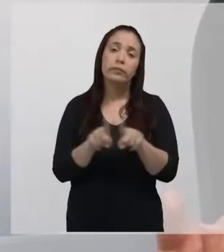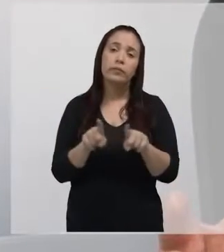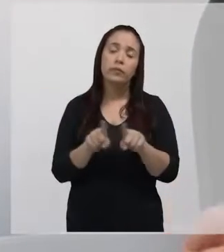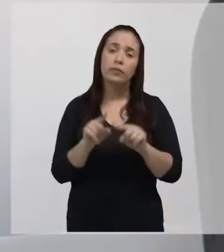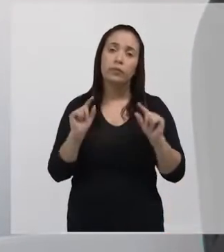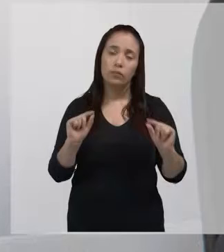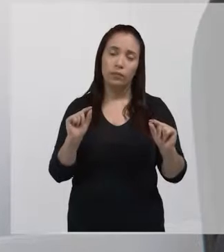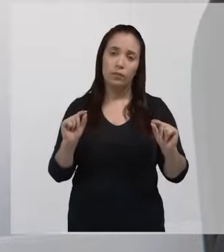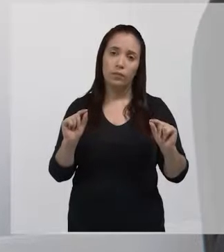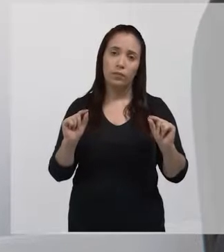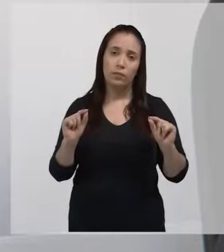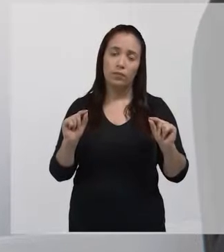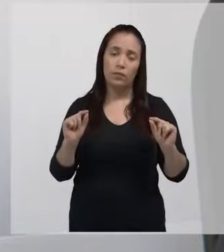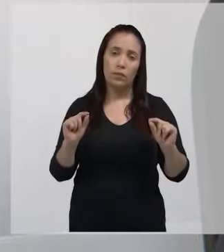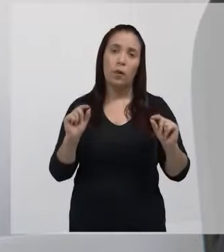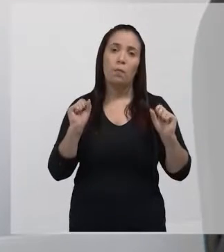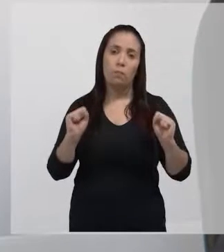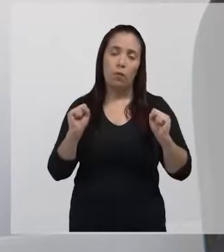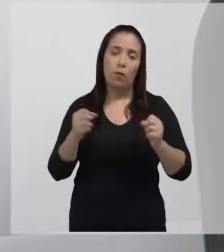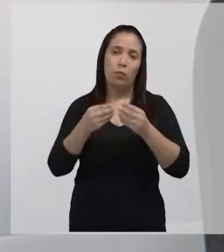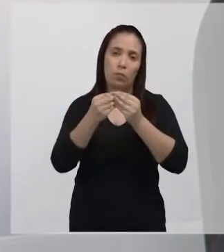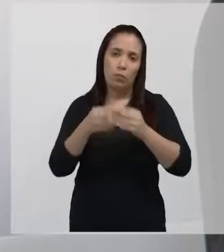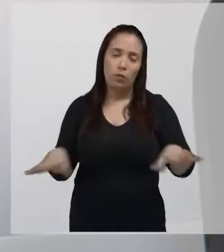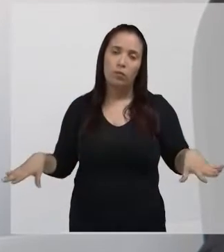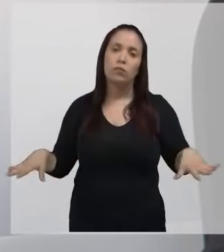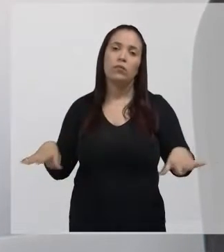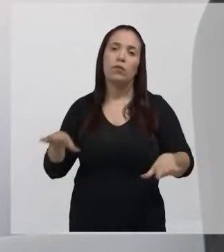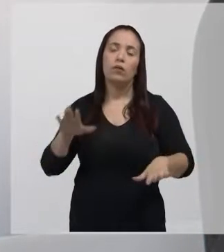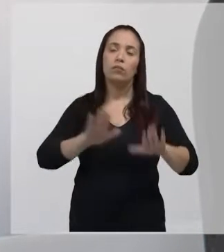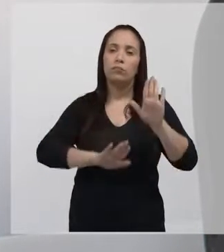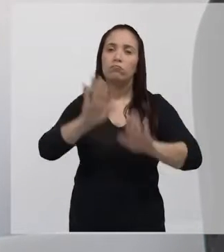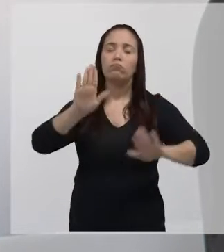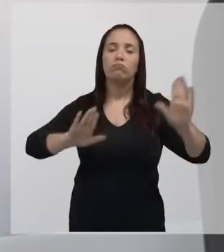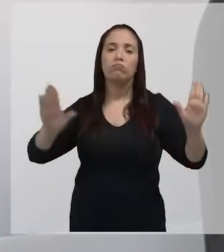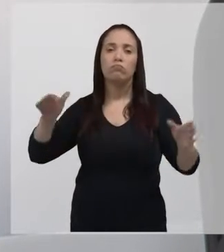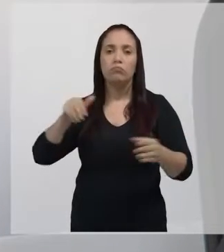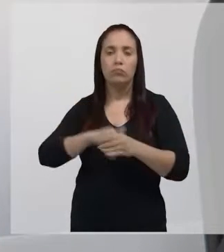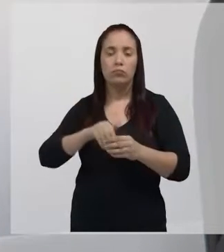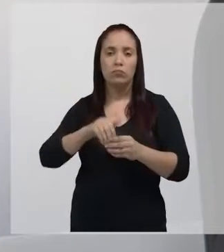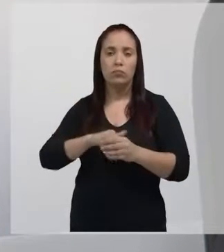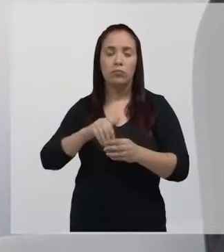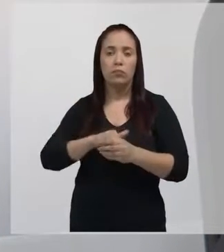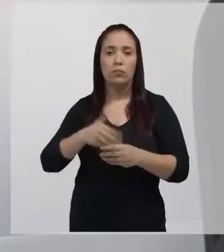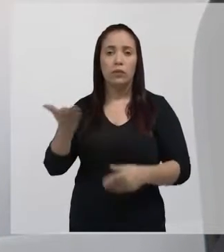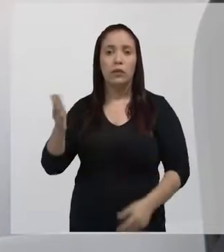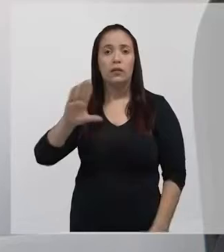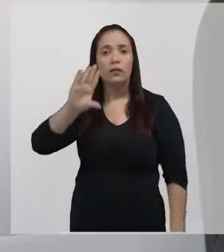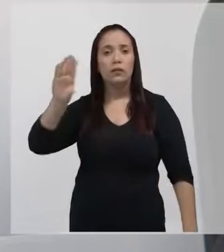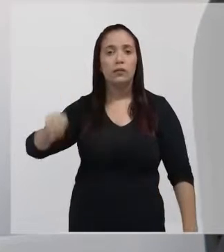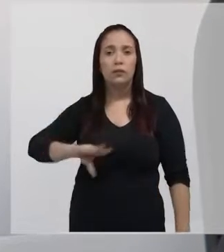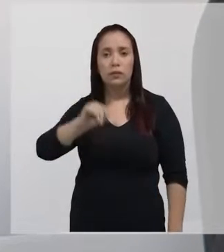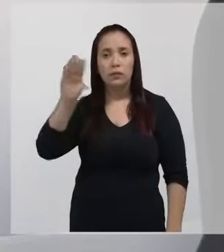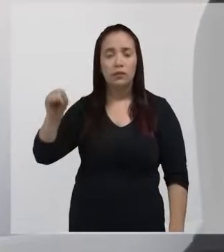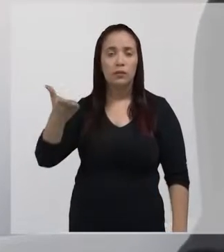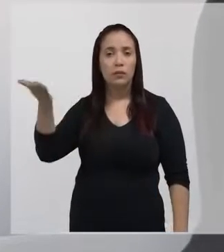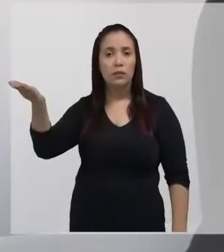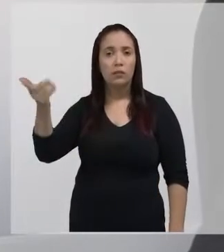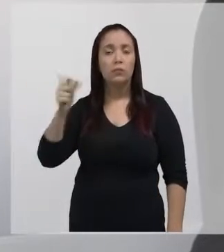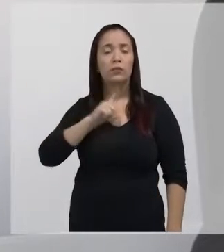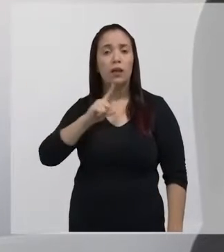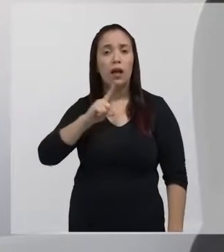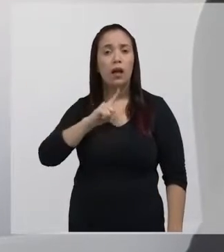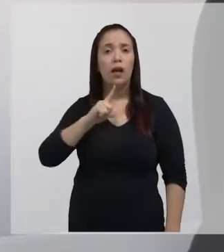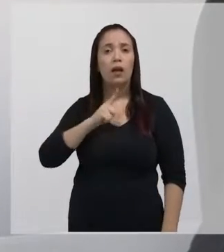essa loucura deles pode prejudicar as forças progressistas a tal ponto que uma candidatura como do Ciro Gomes, que tem tudo para ir para o